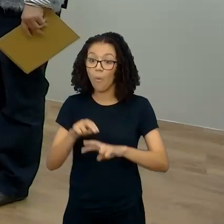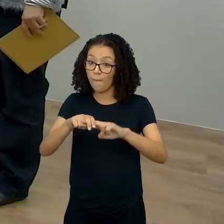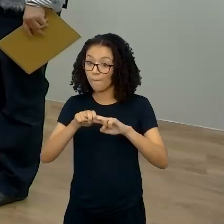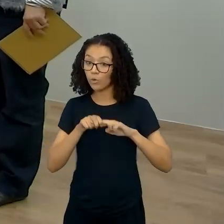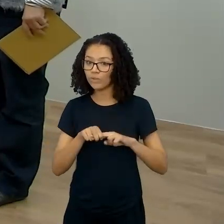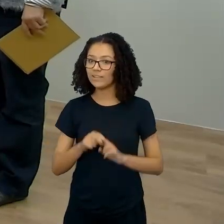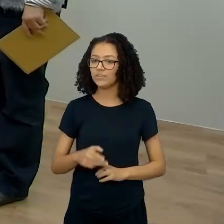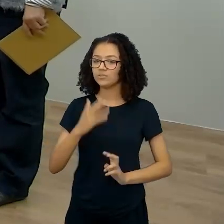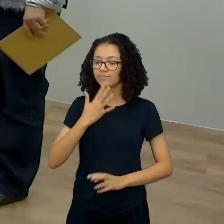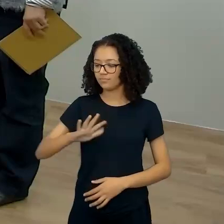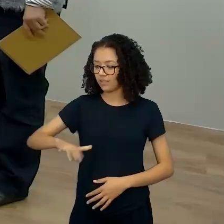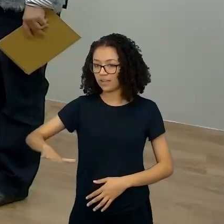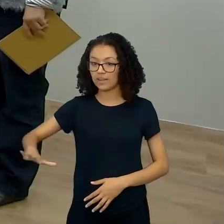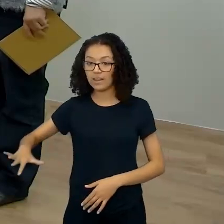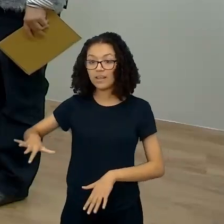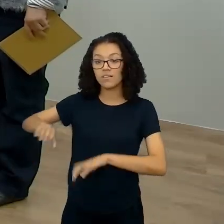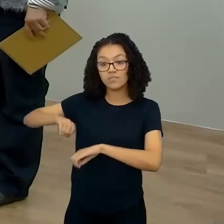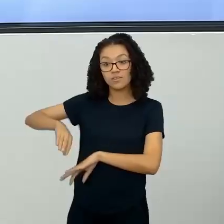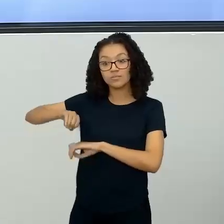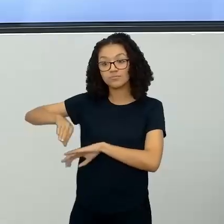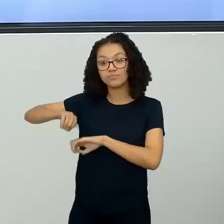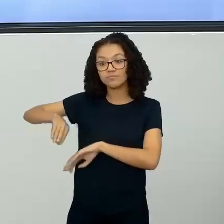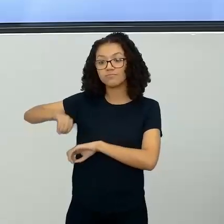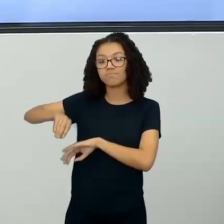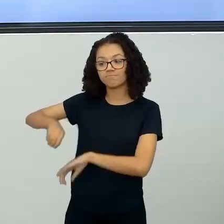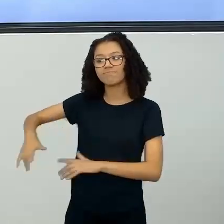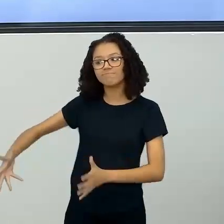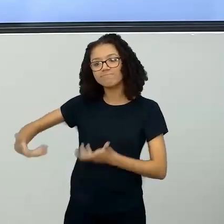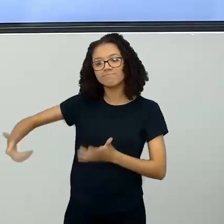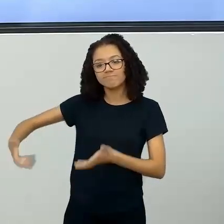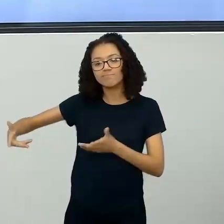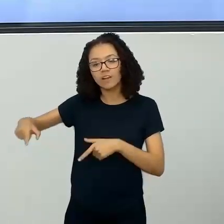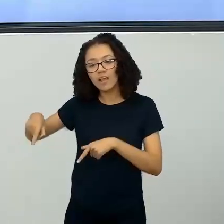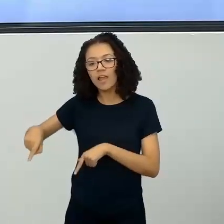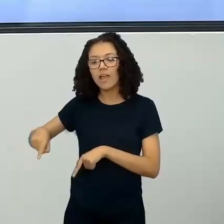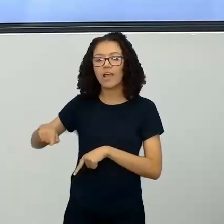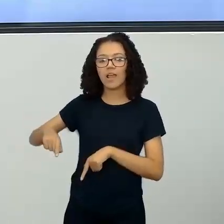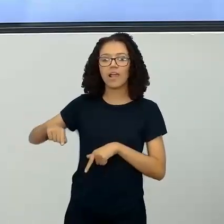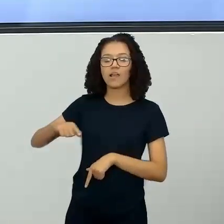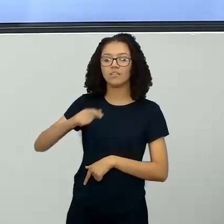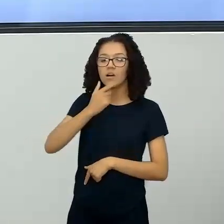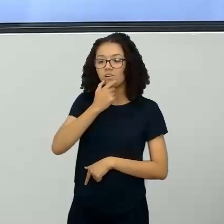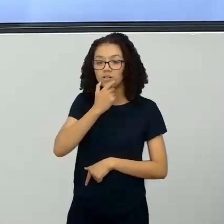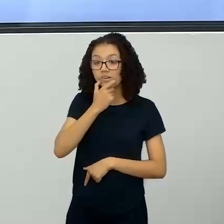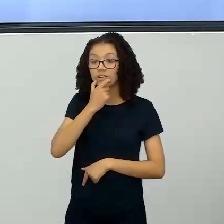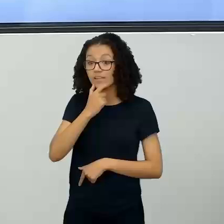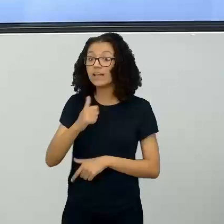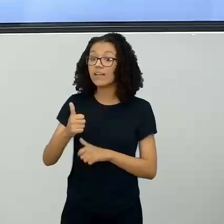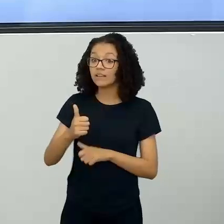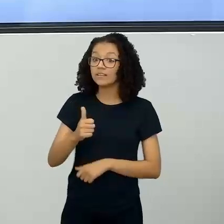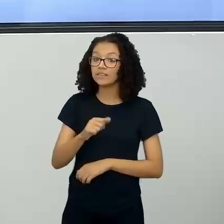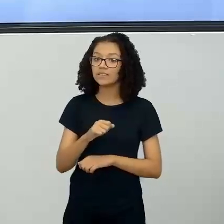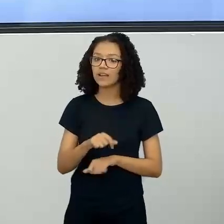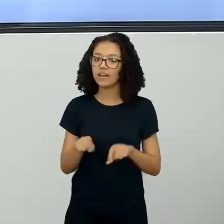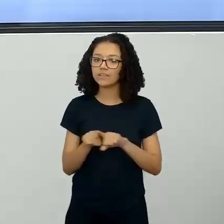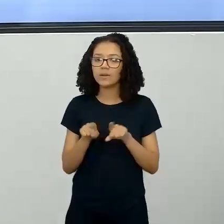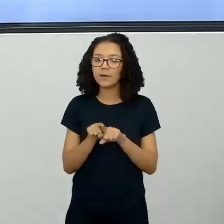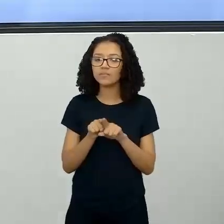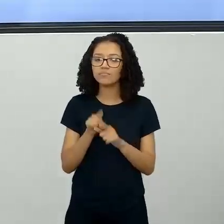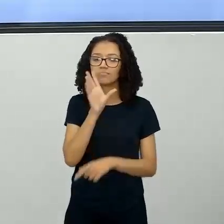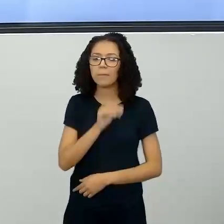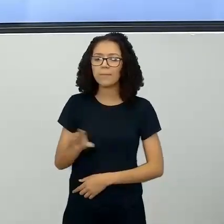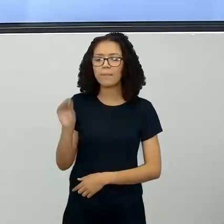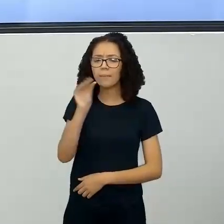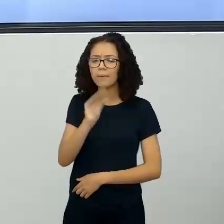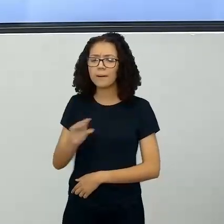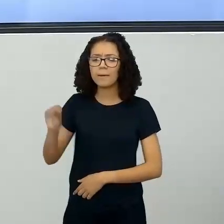a língua portuguesa extremamente bem trabalhada, que eu acho essencial, e o inglês. Por quê? Porque ele vai te